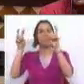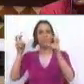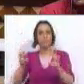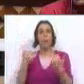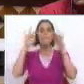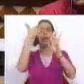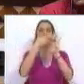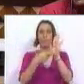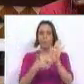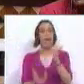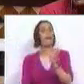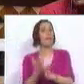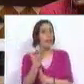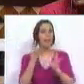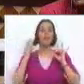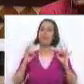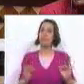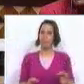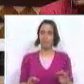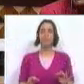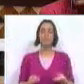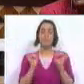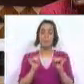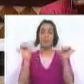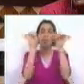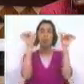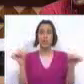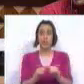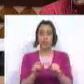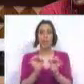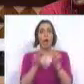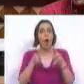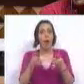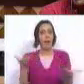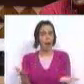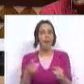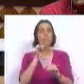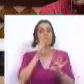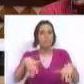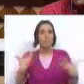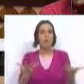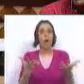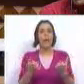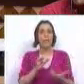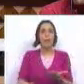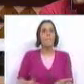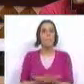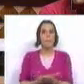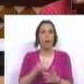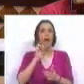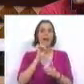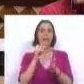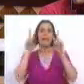introduz-se a criação exatamente desse sistema online que permitirá receber as propostas de